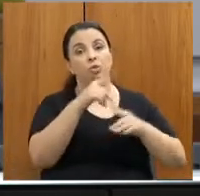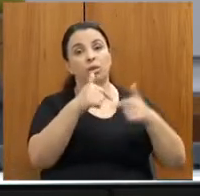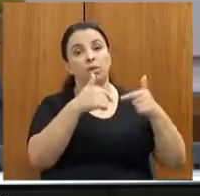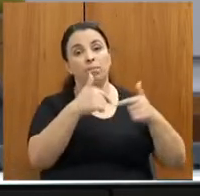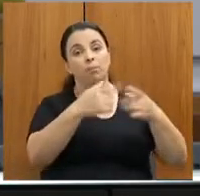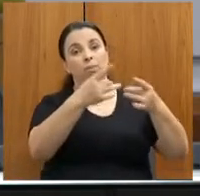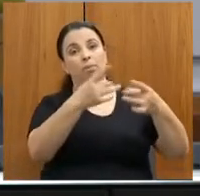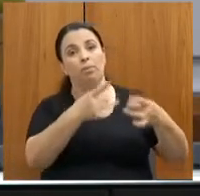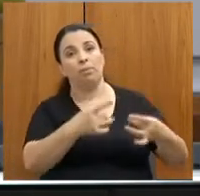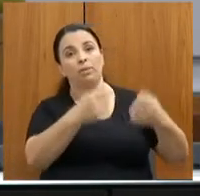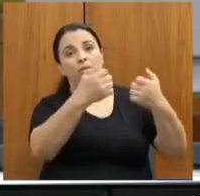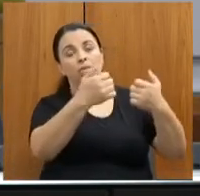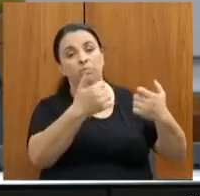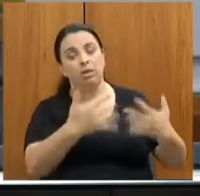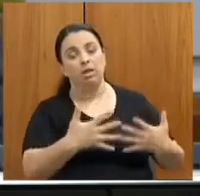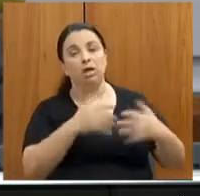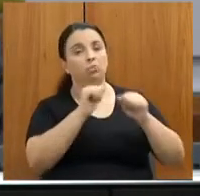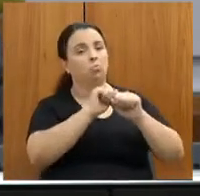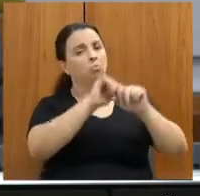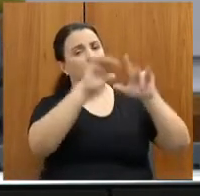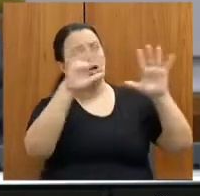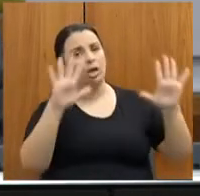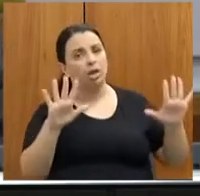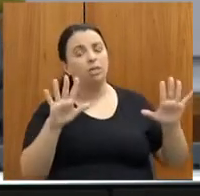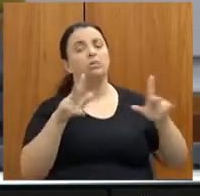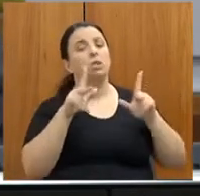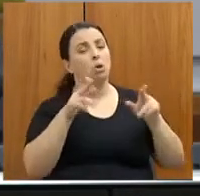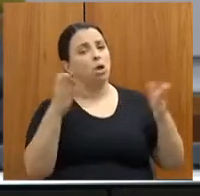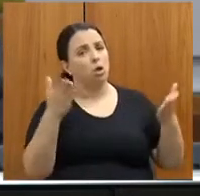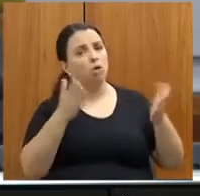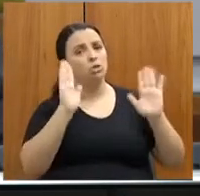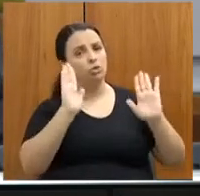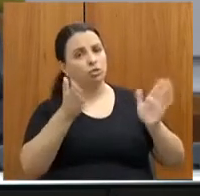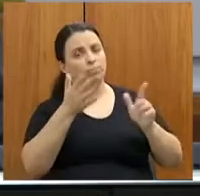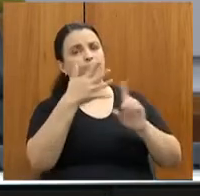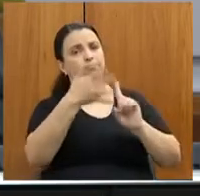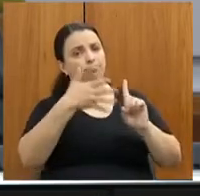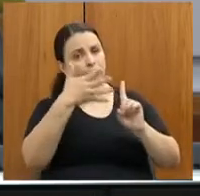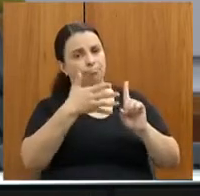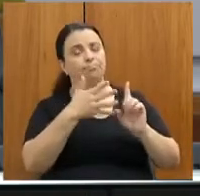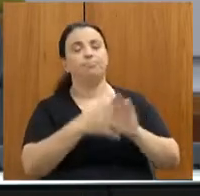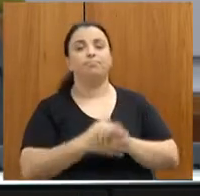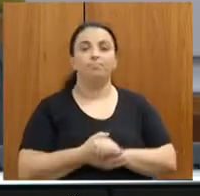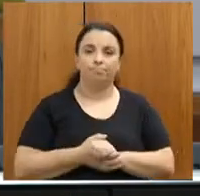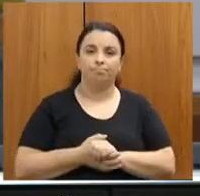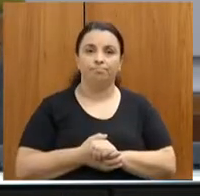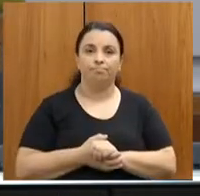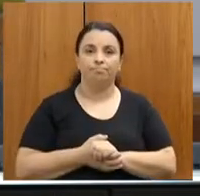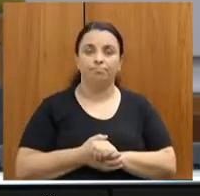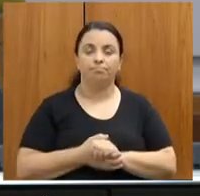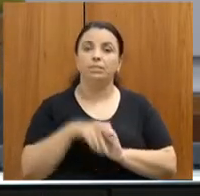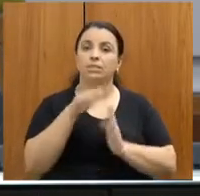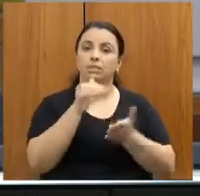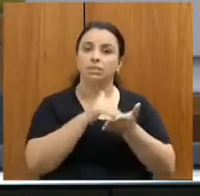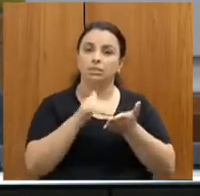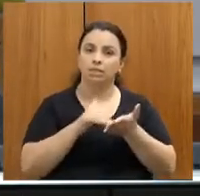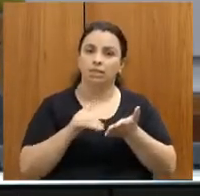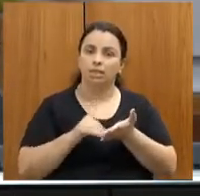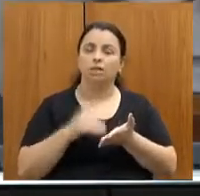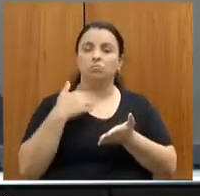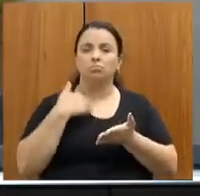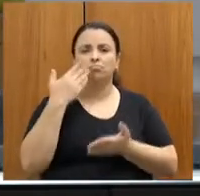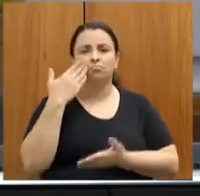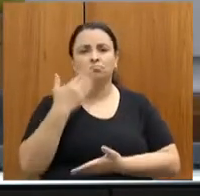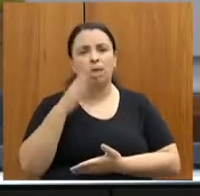tanta Lucidez que vossa excelência acaba de proferir Olá caríssimos secretário pude ouvir